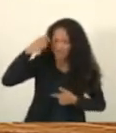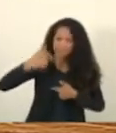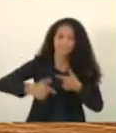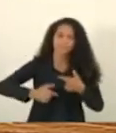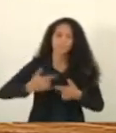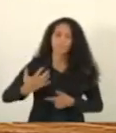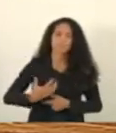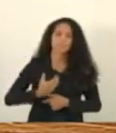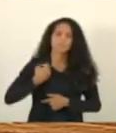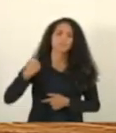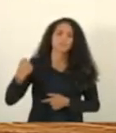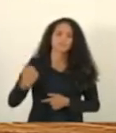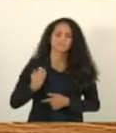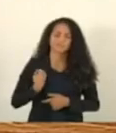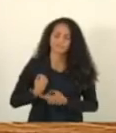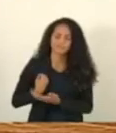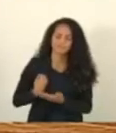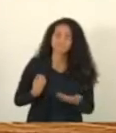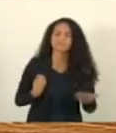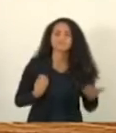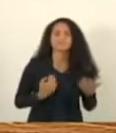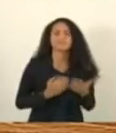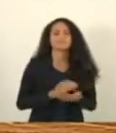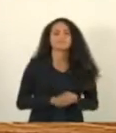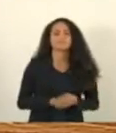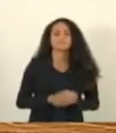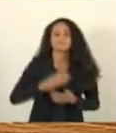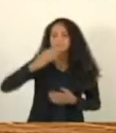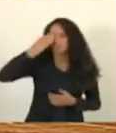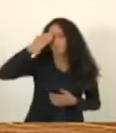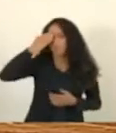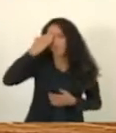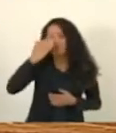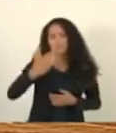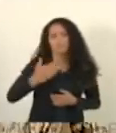vidas. Meu muito obrigado.